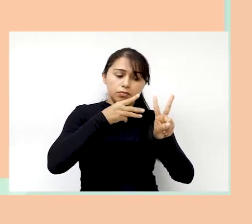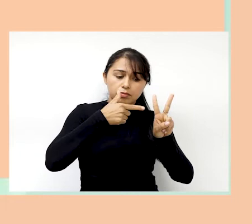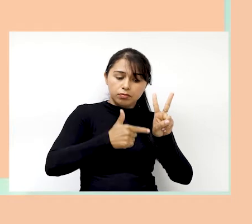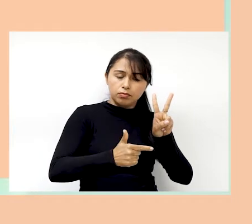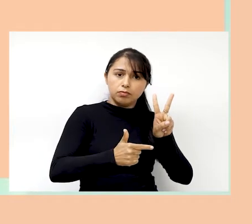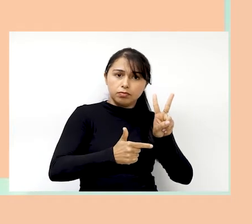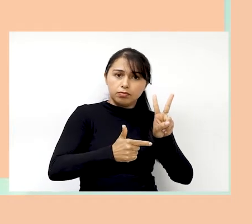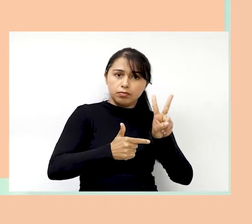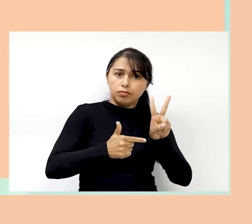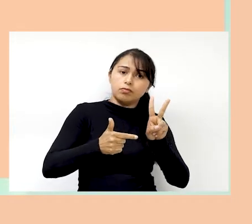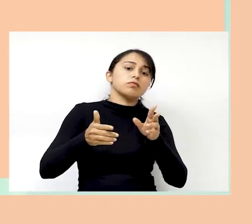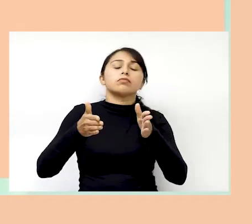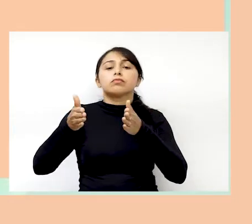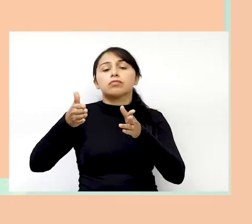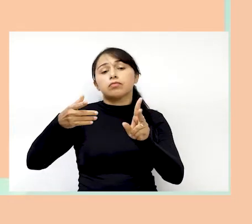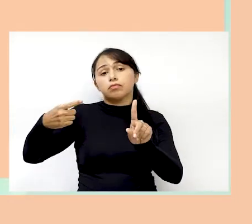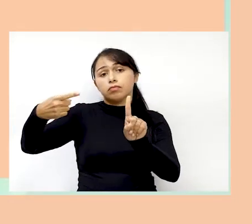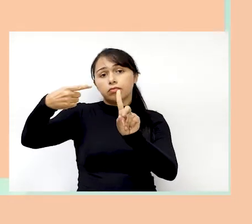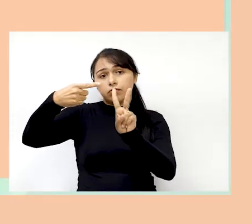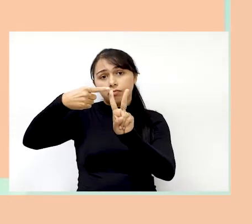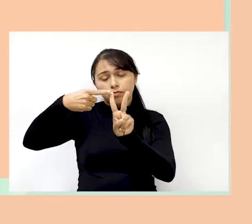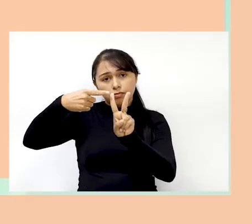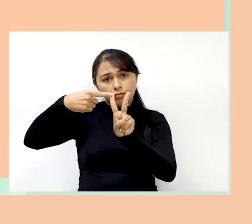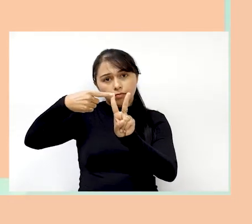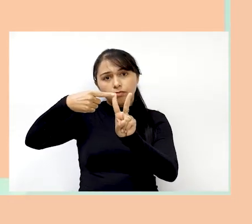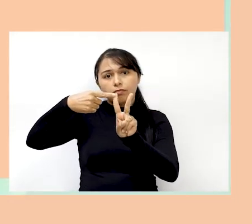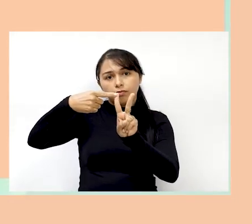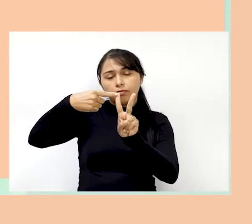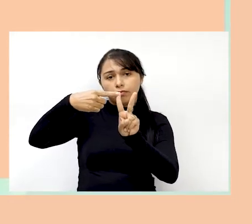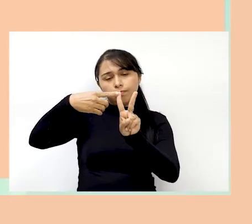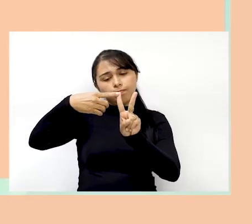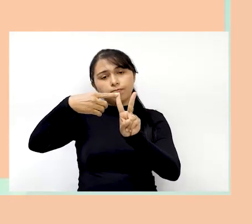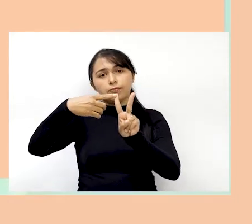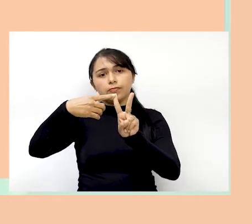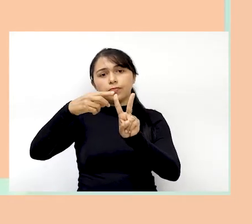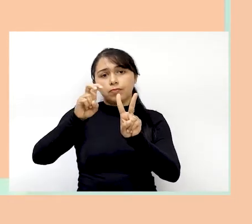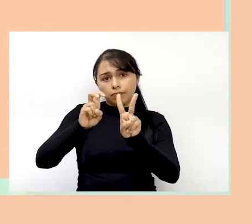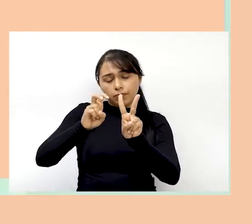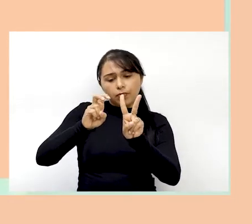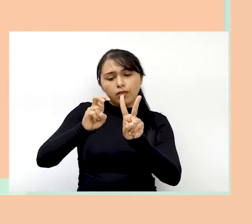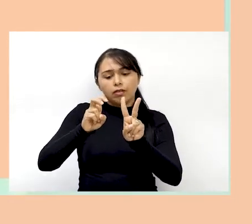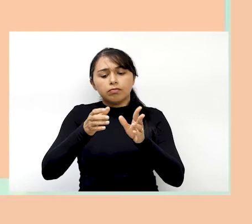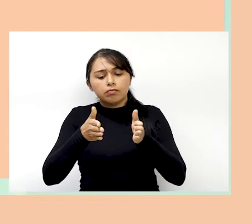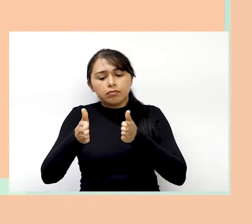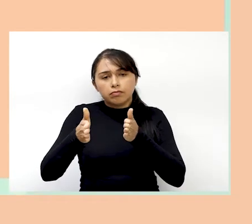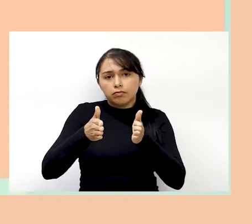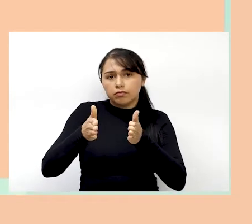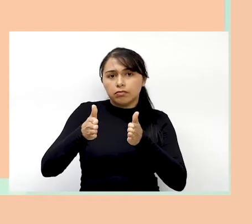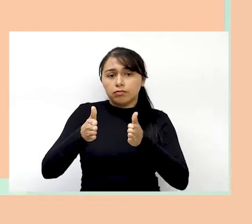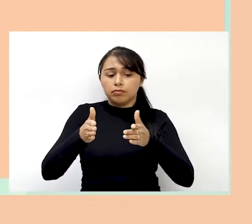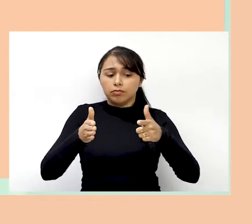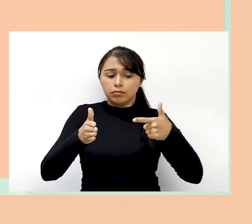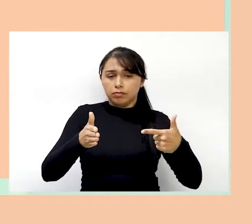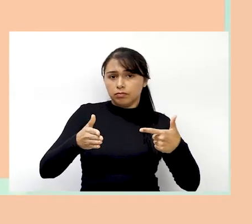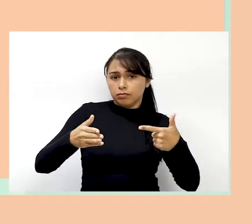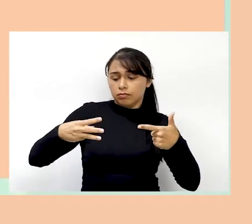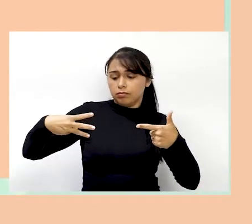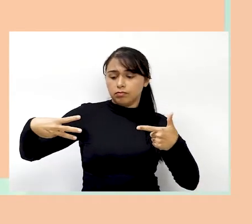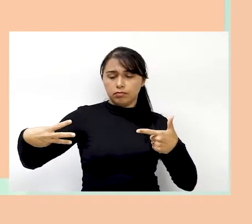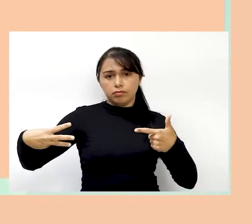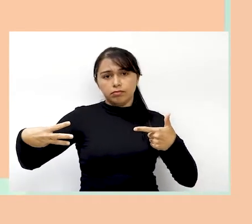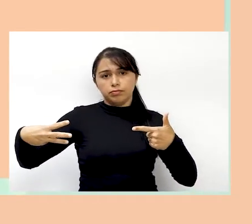que é 2. Então, ela é um número que está entre 2 e 3. Como ela está bem próximo do 4, né, a gente